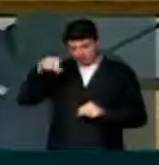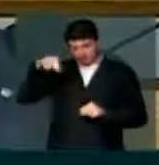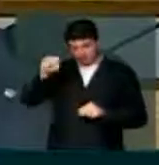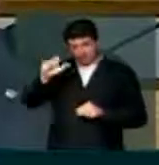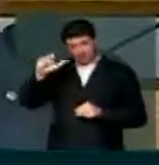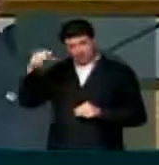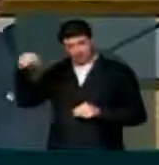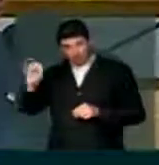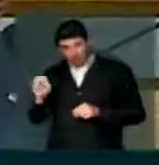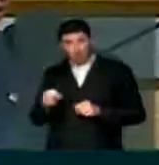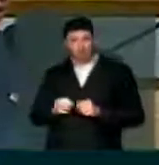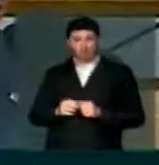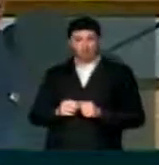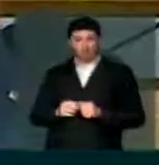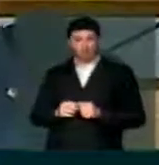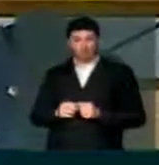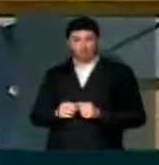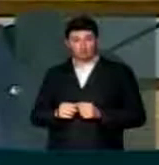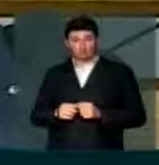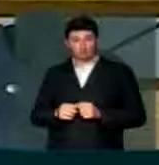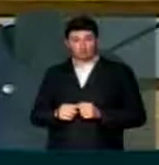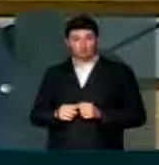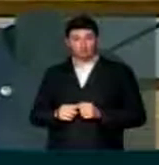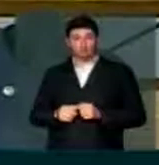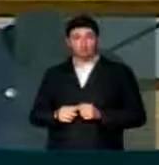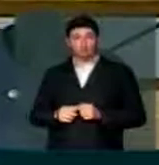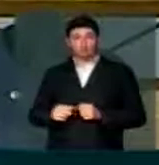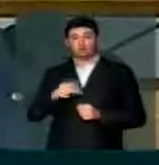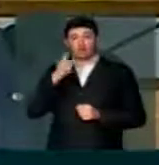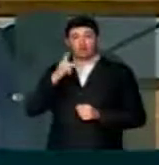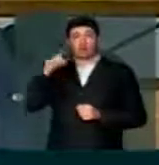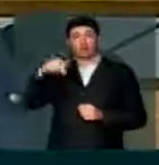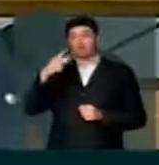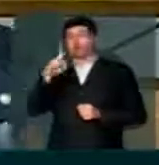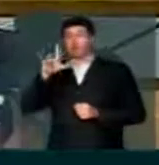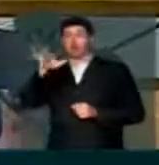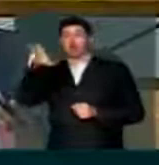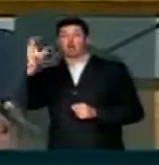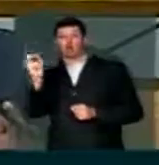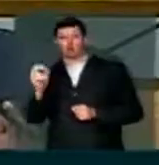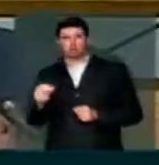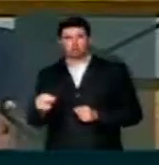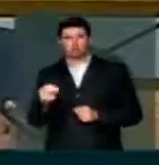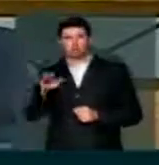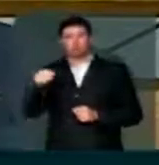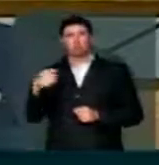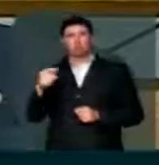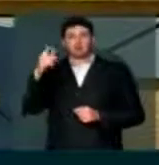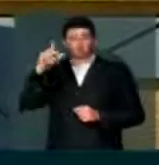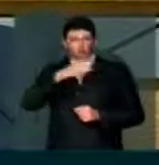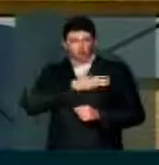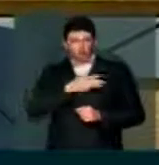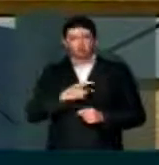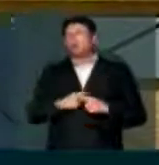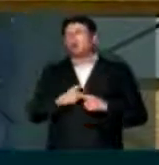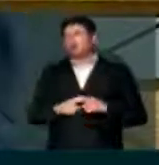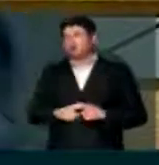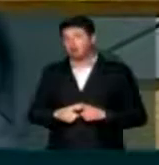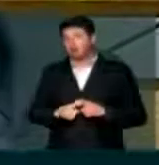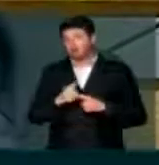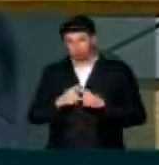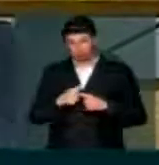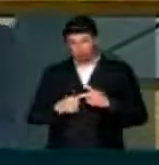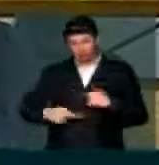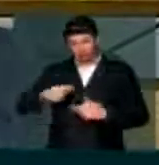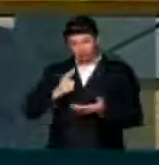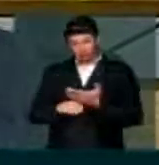Mensalão, deputado Júlio Delgado, ele é chamado de Paulinho pelo presidente Lula? Por quê? Porque o esquema